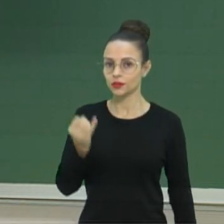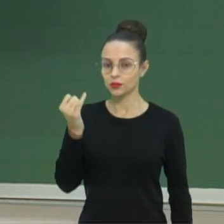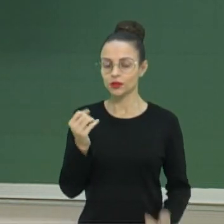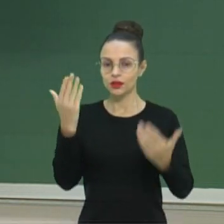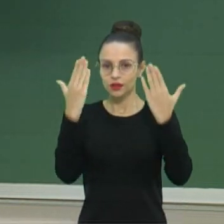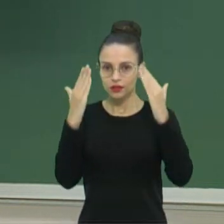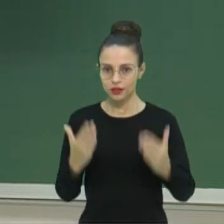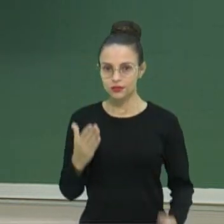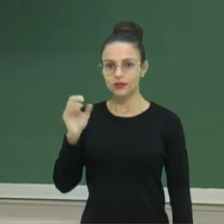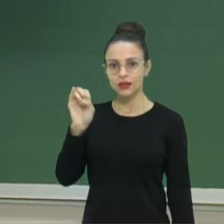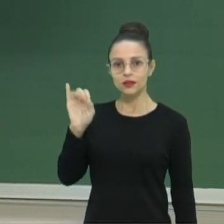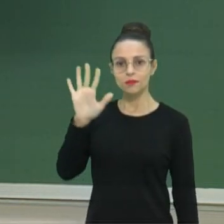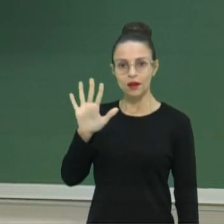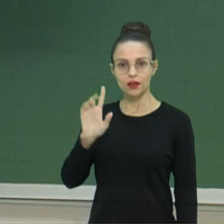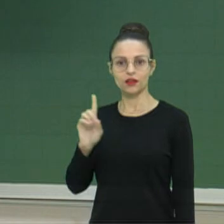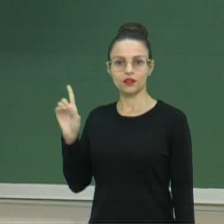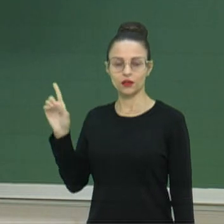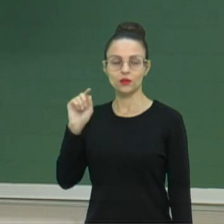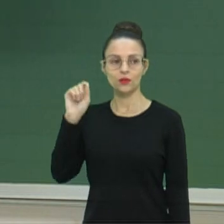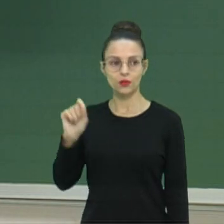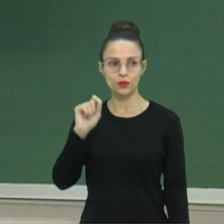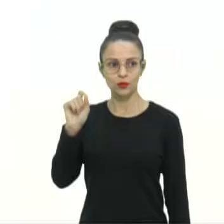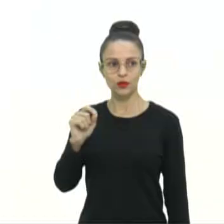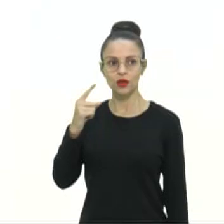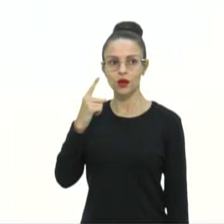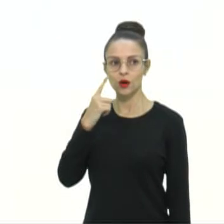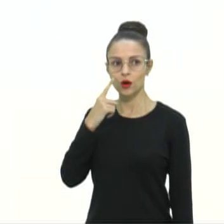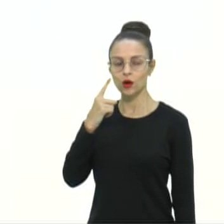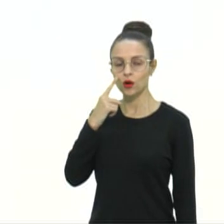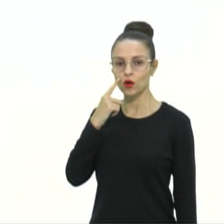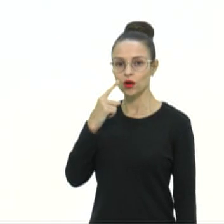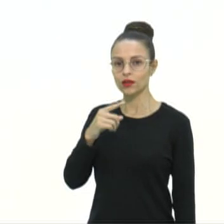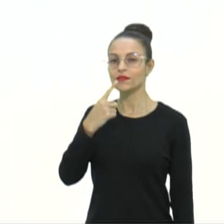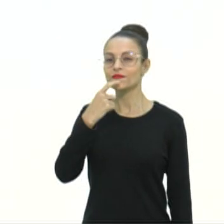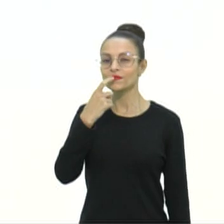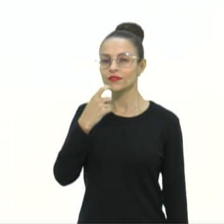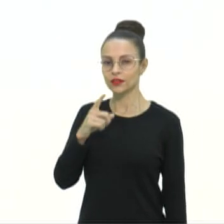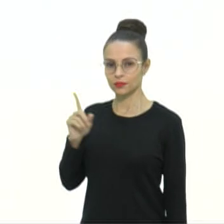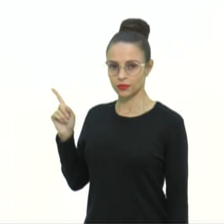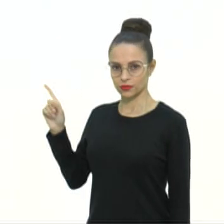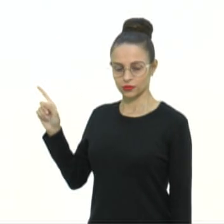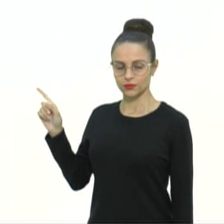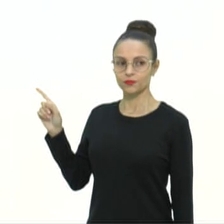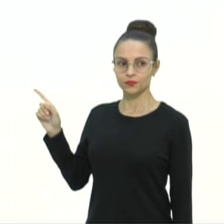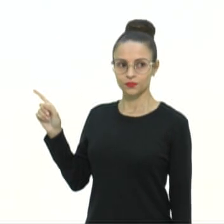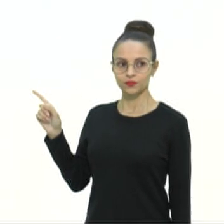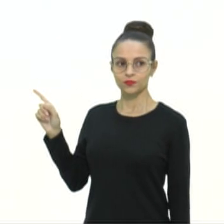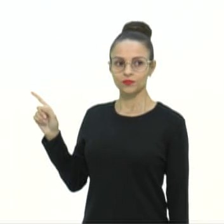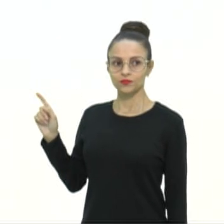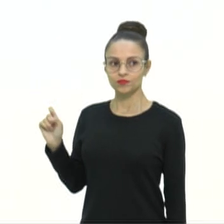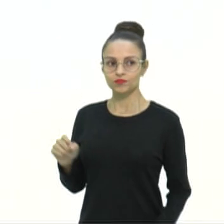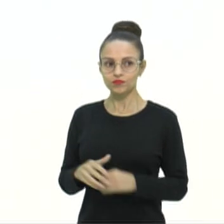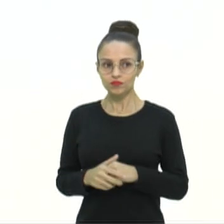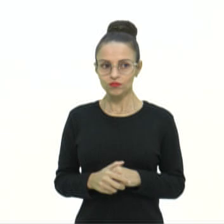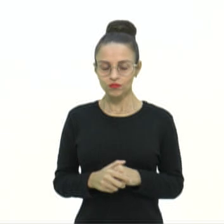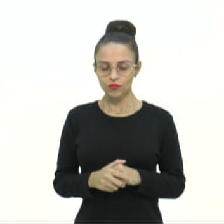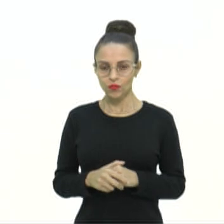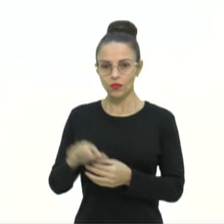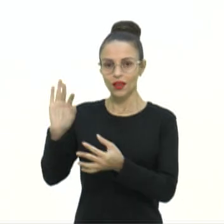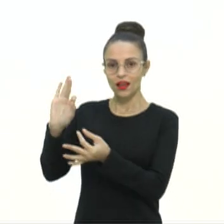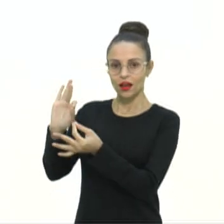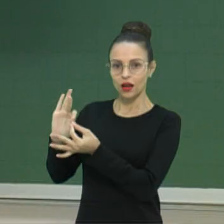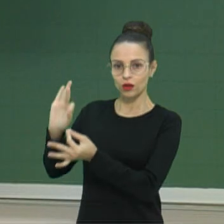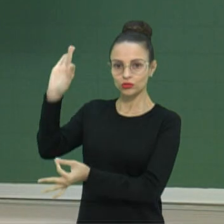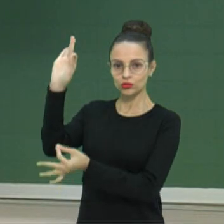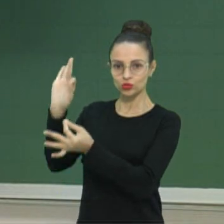nessa imagem aqui. Eu quero que vocês observem esses dois pontos, certo? Que estão mostrando em vermelho aqui. A altura que